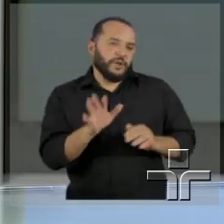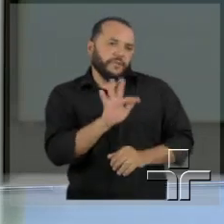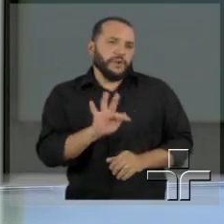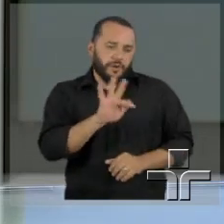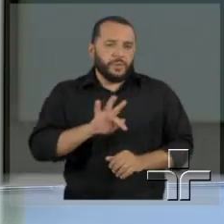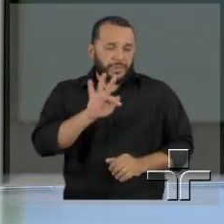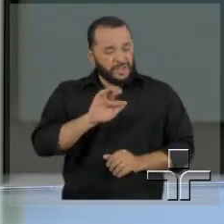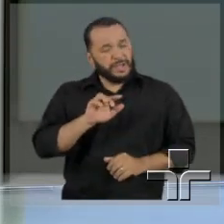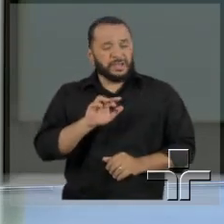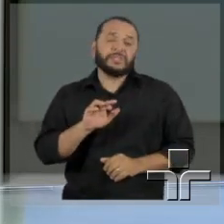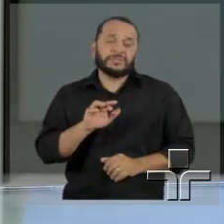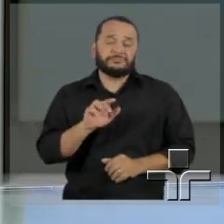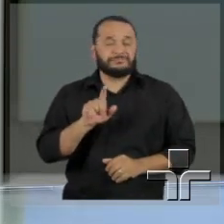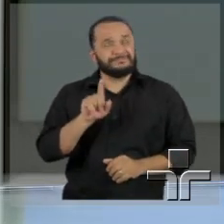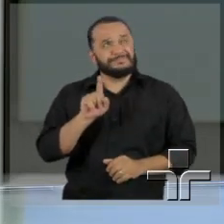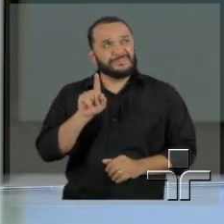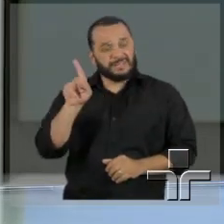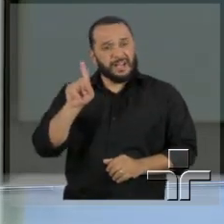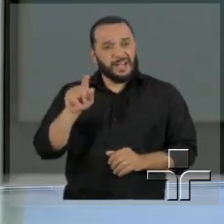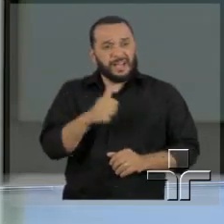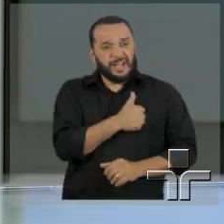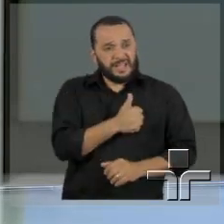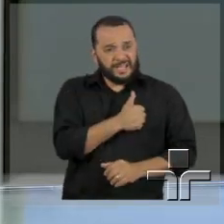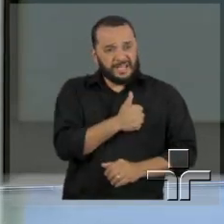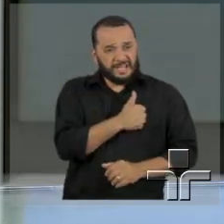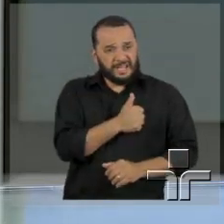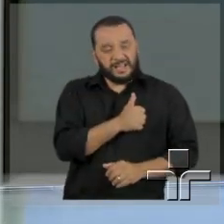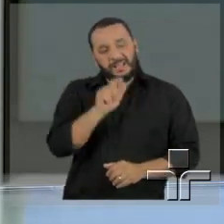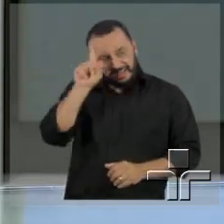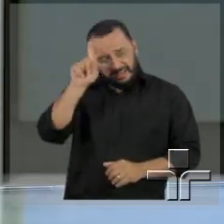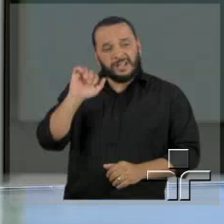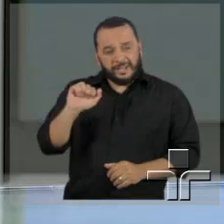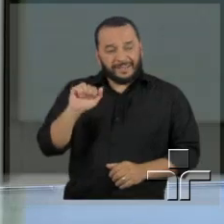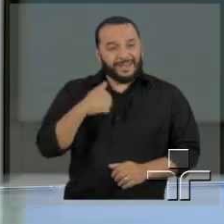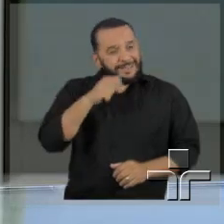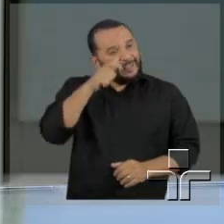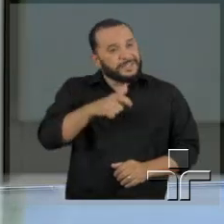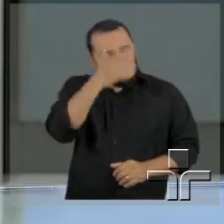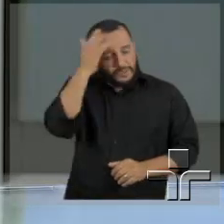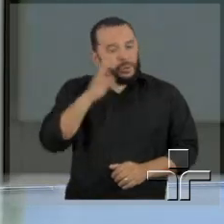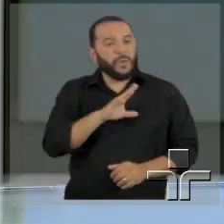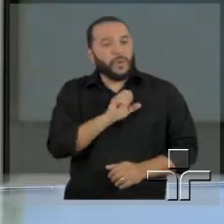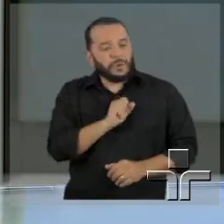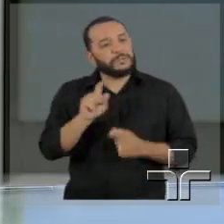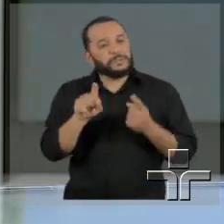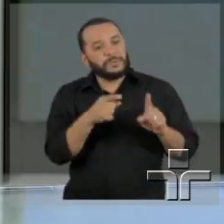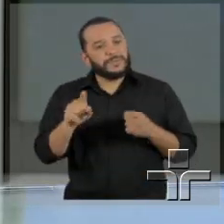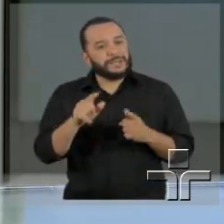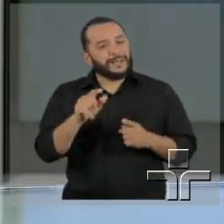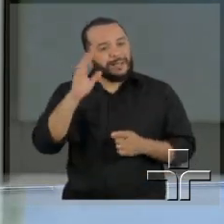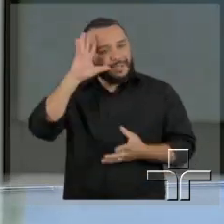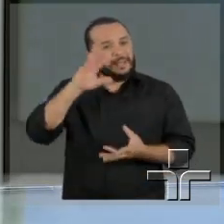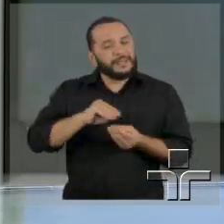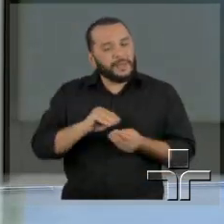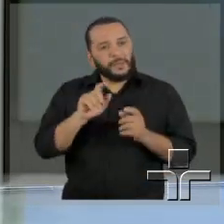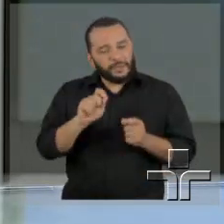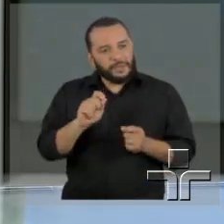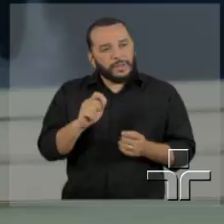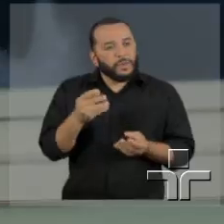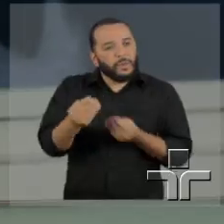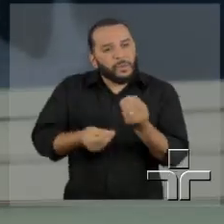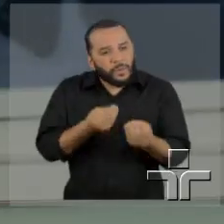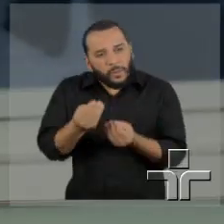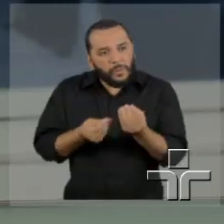lá no Canadá. E é interessante para quem gosta de música, para entender desde o ponto de vista físico, né, o